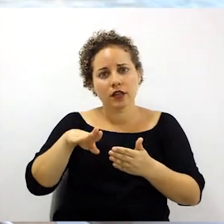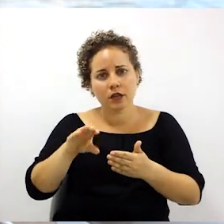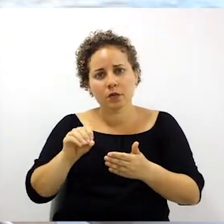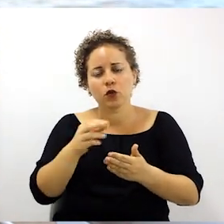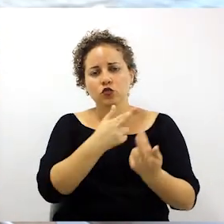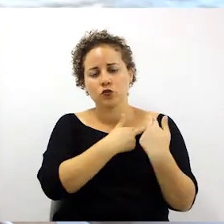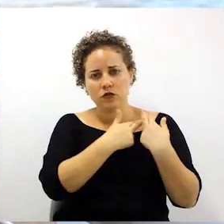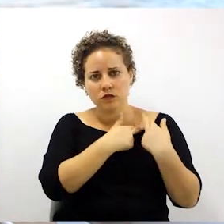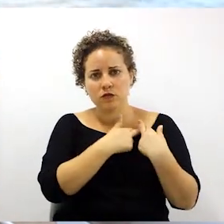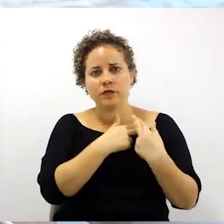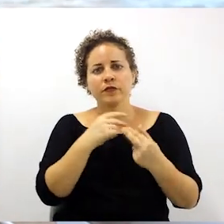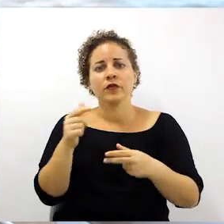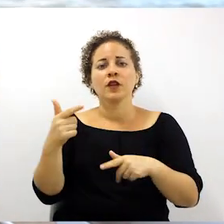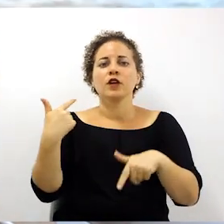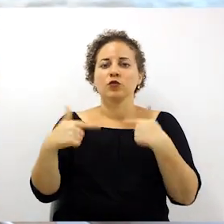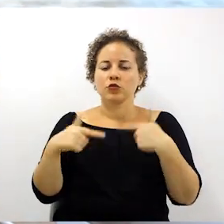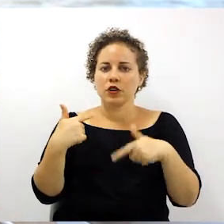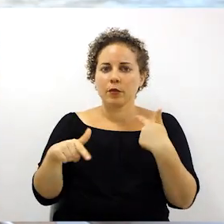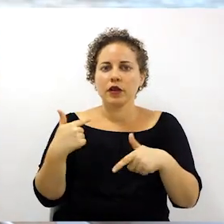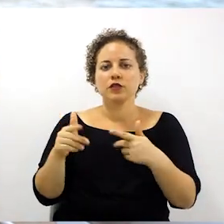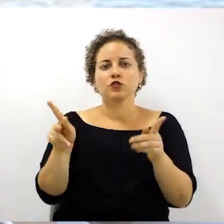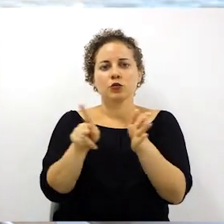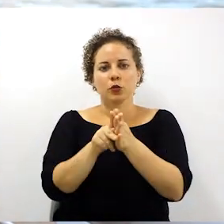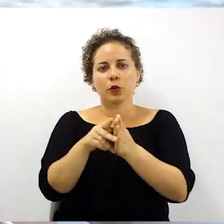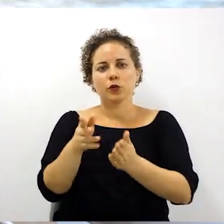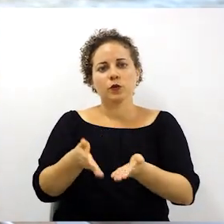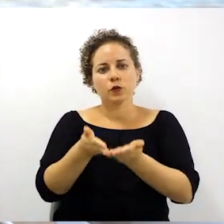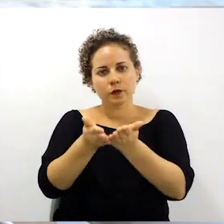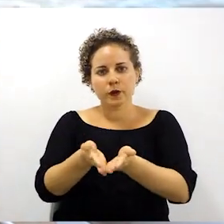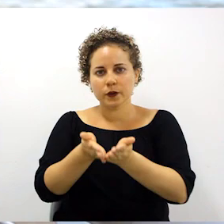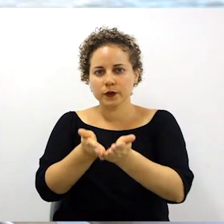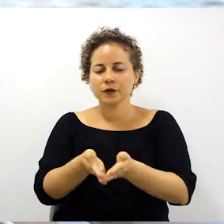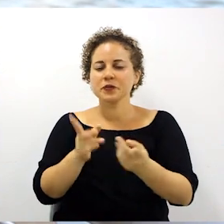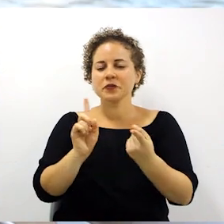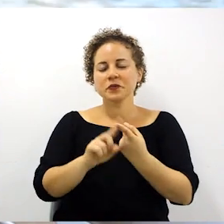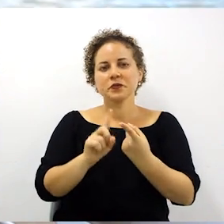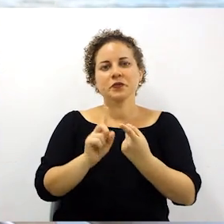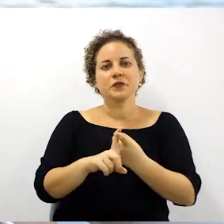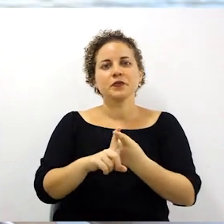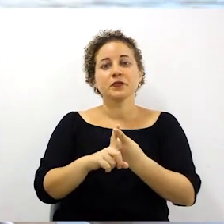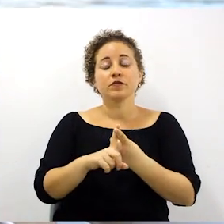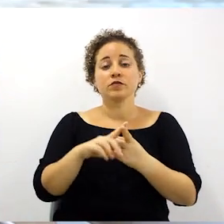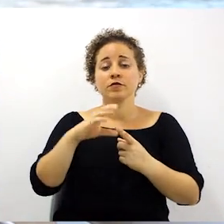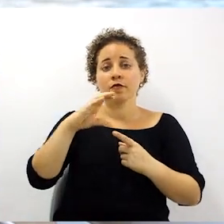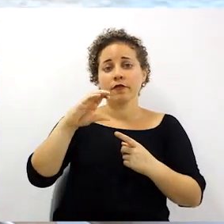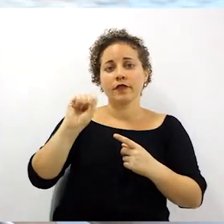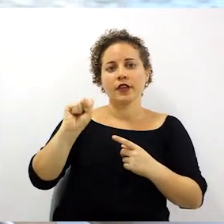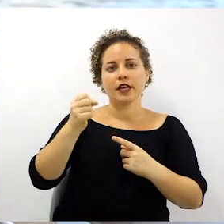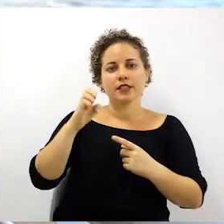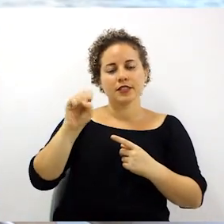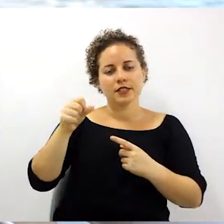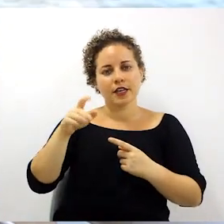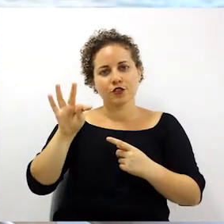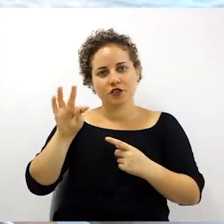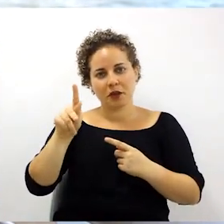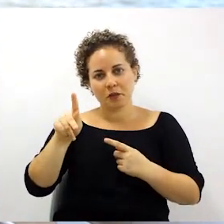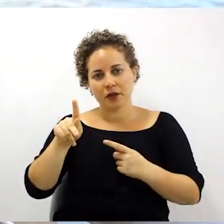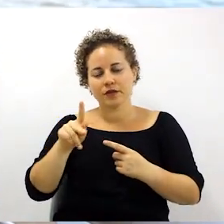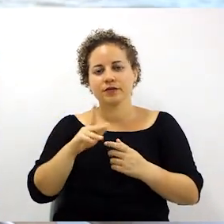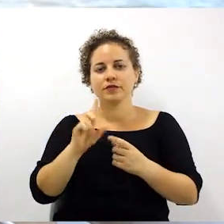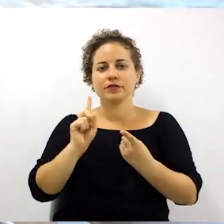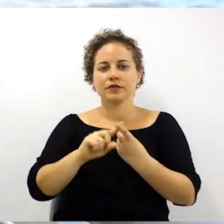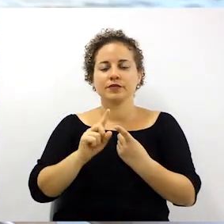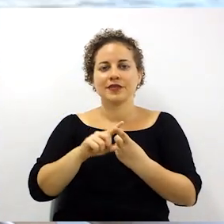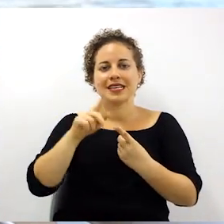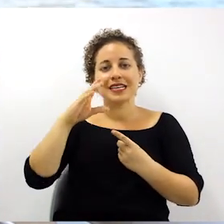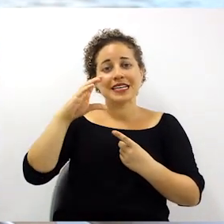as responsabilidades dos trabalhadores portuários. Nós estamos vendo também a questão do SESTP, a importância do SESTP e